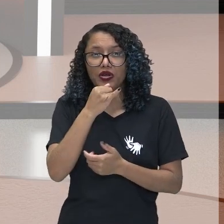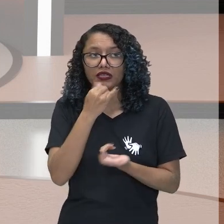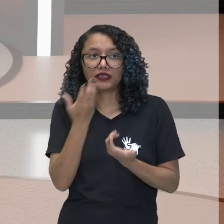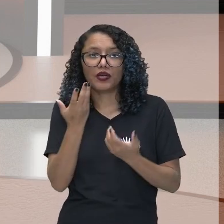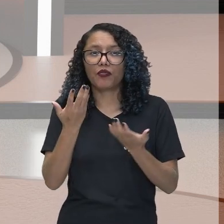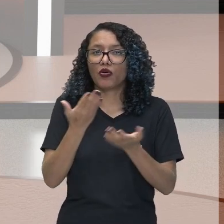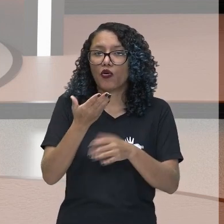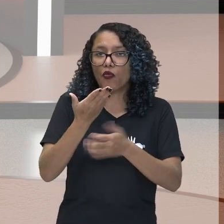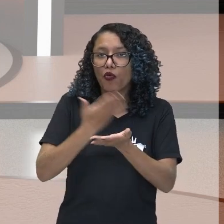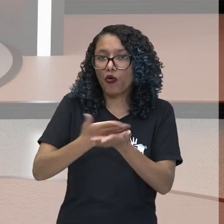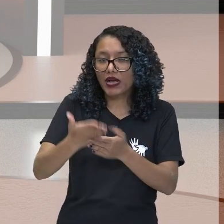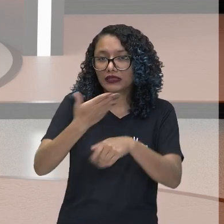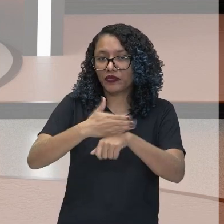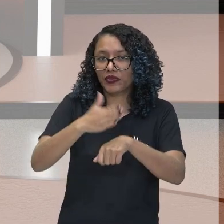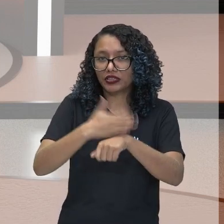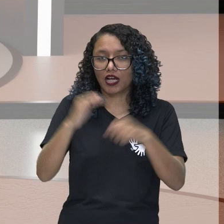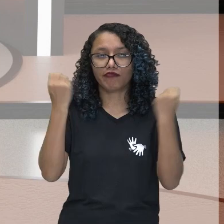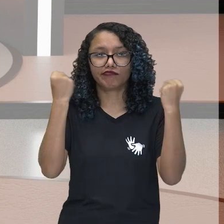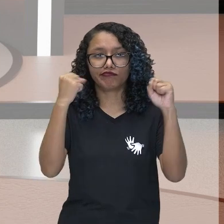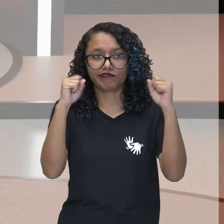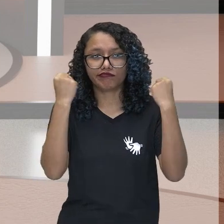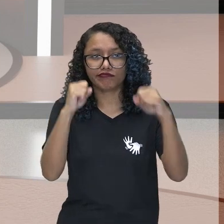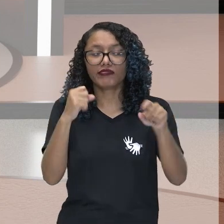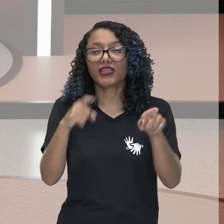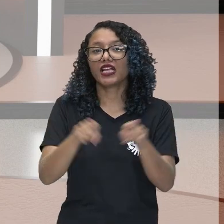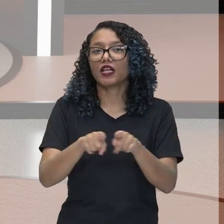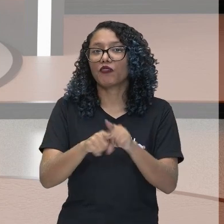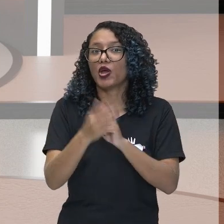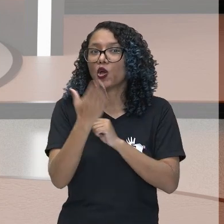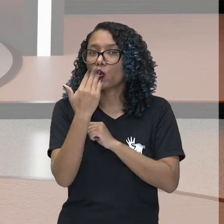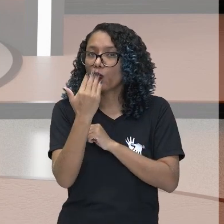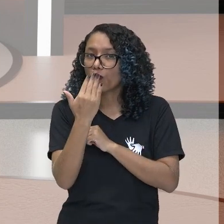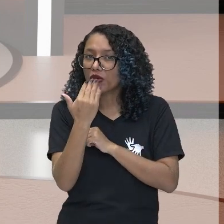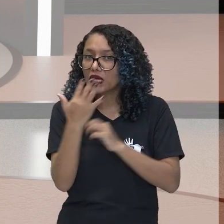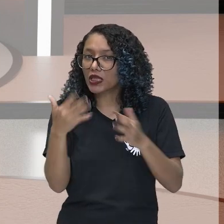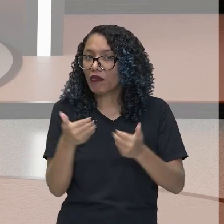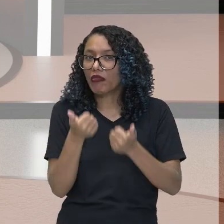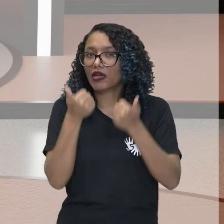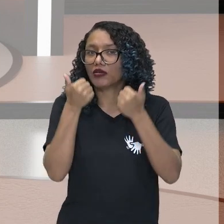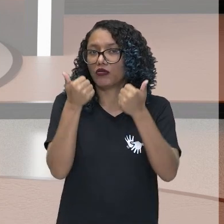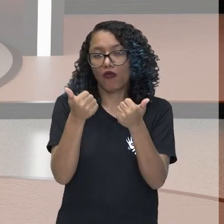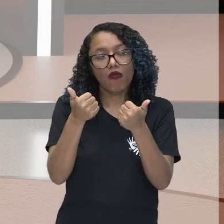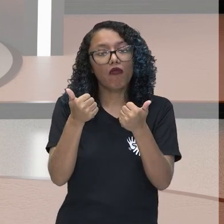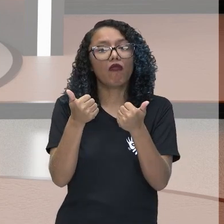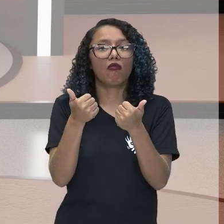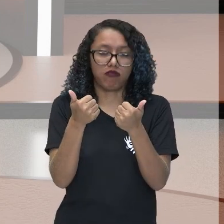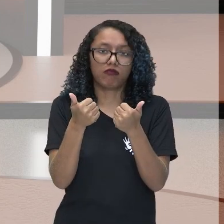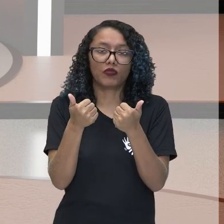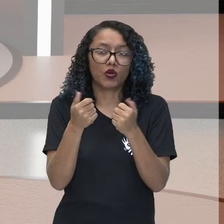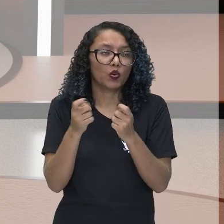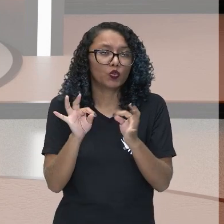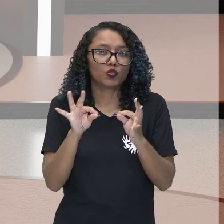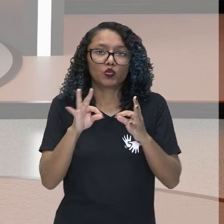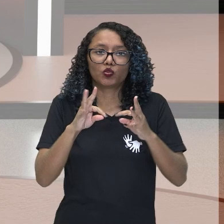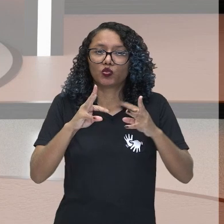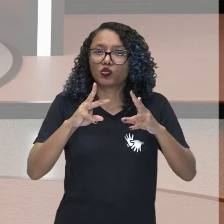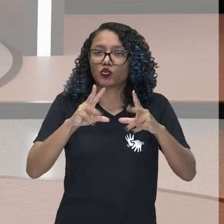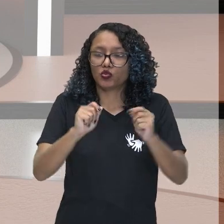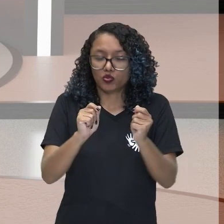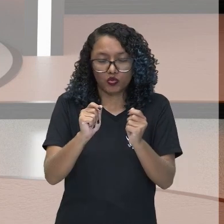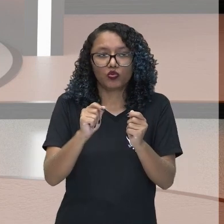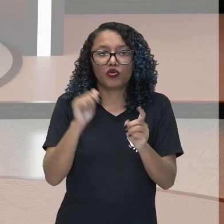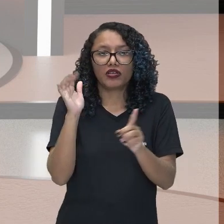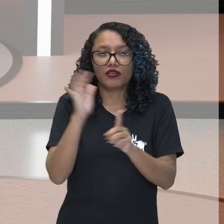atividades físicas também, essa alimentação melhorada. Então, tudo isso, né, vai fazer com que a queda na taxa